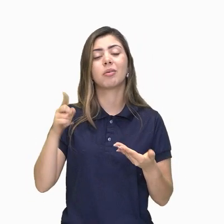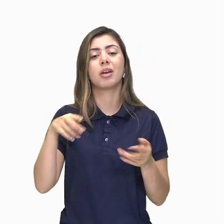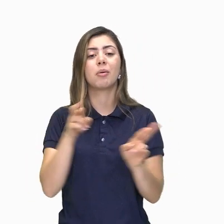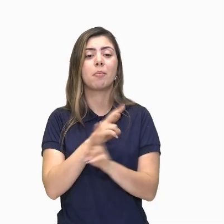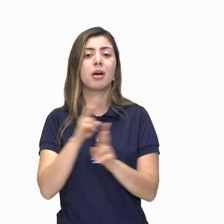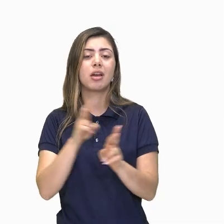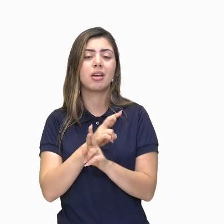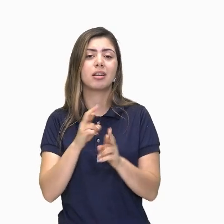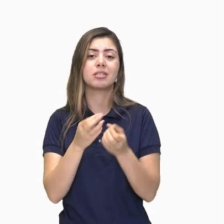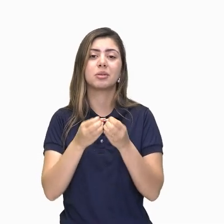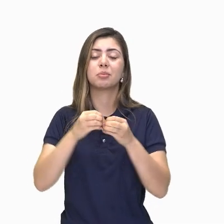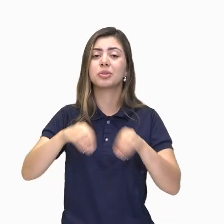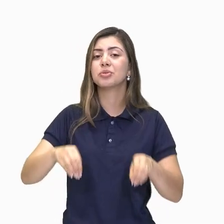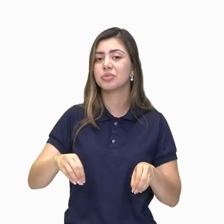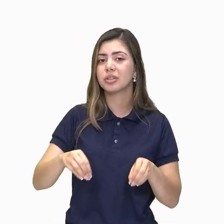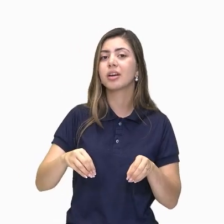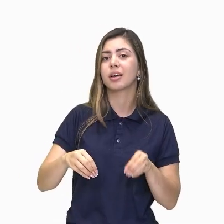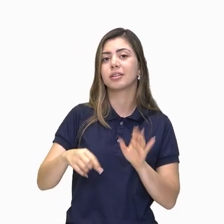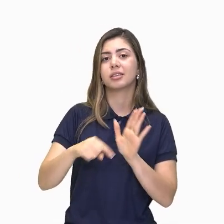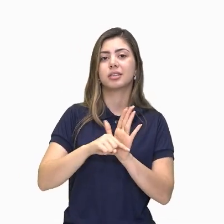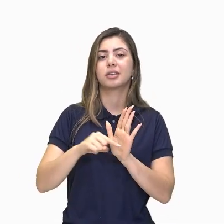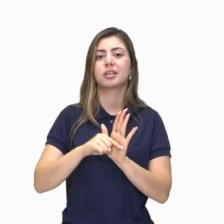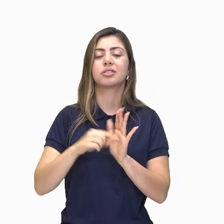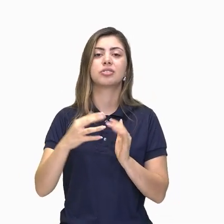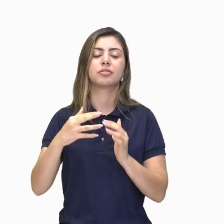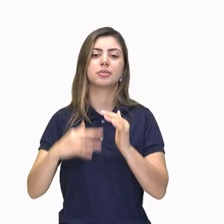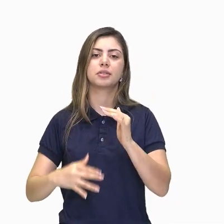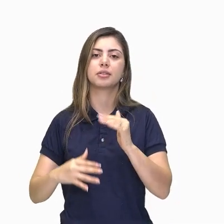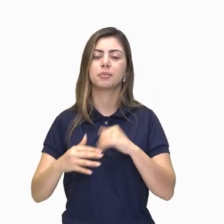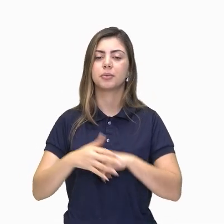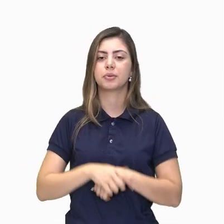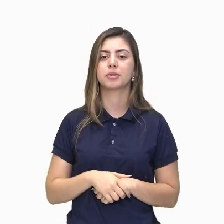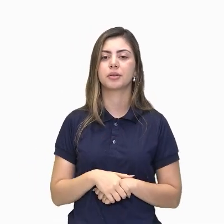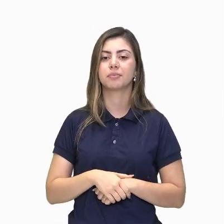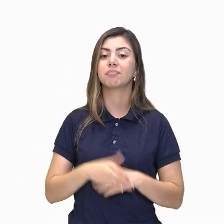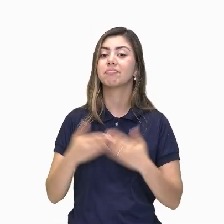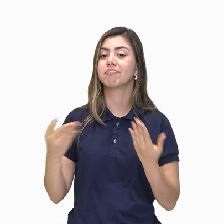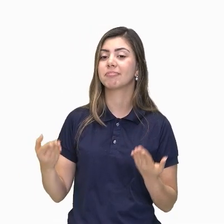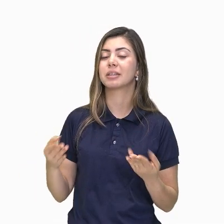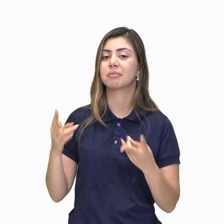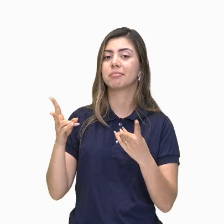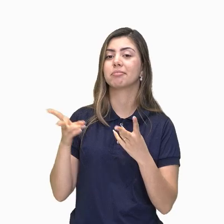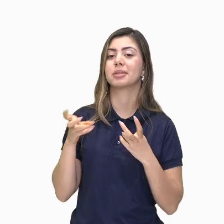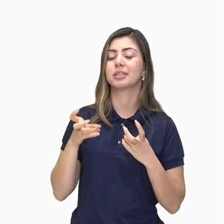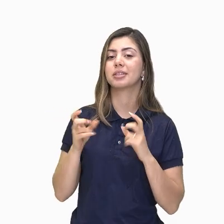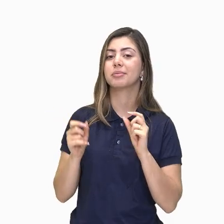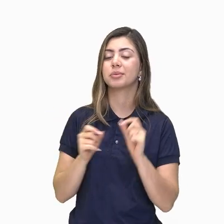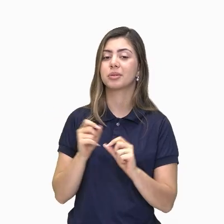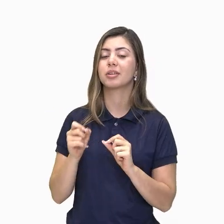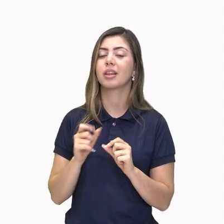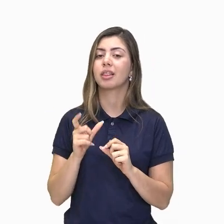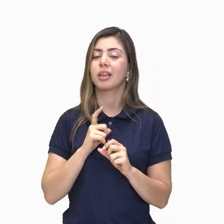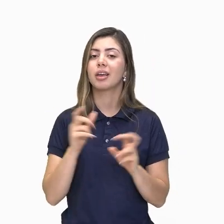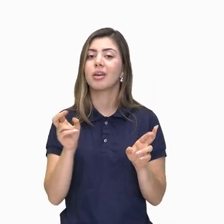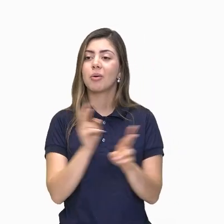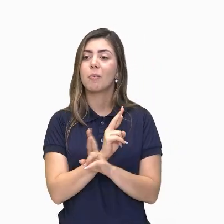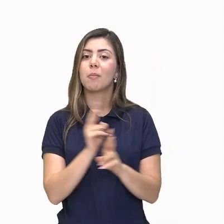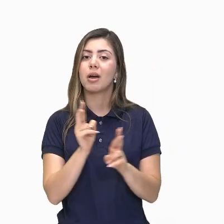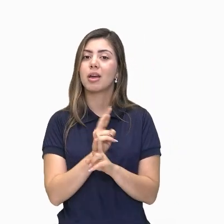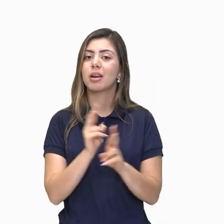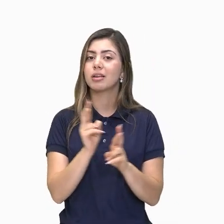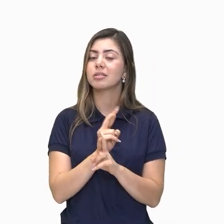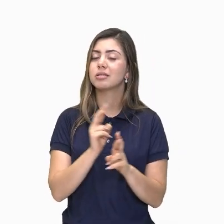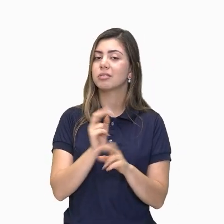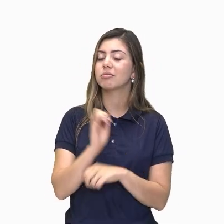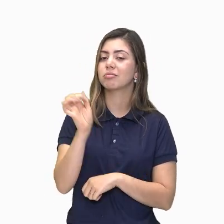uma espécie acaba sendo prejudicada, tá? Então, aí a gente observa essa relação da leoa,